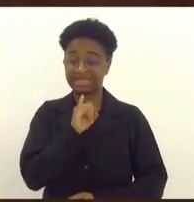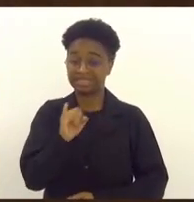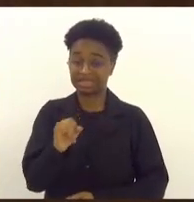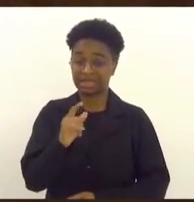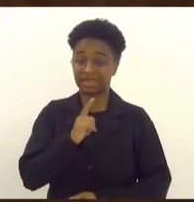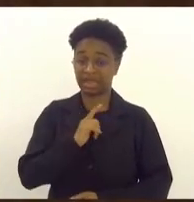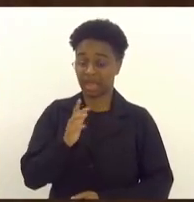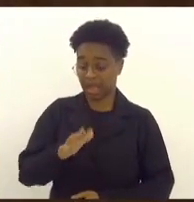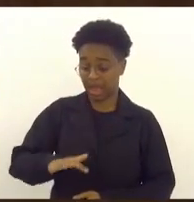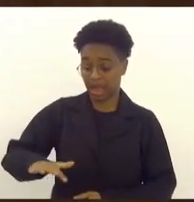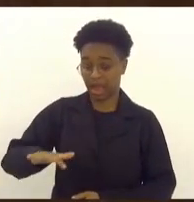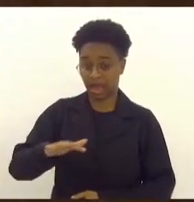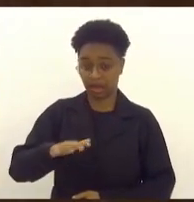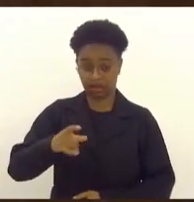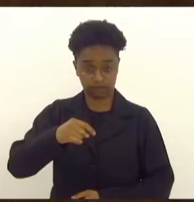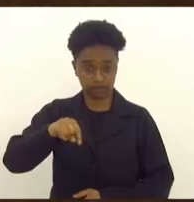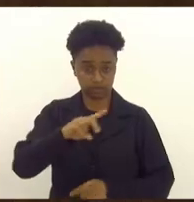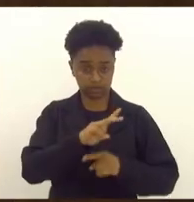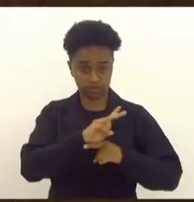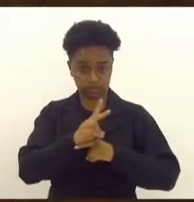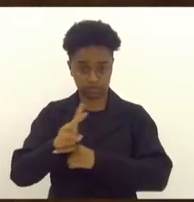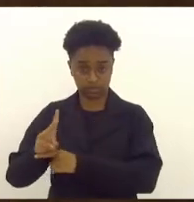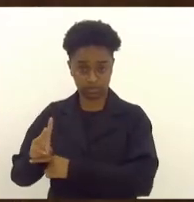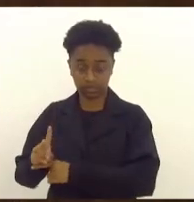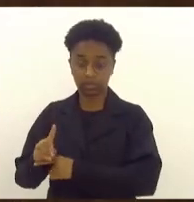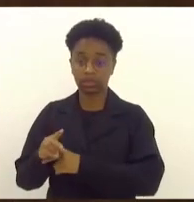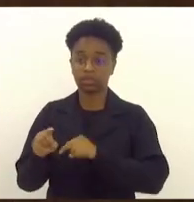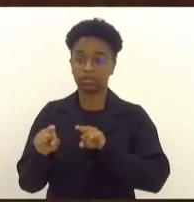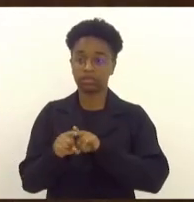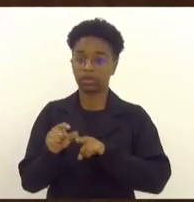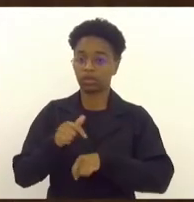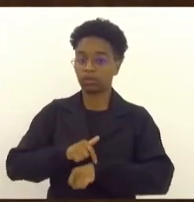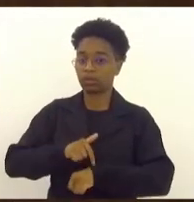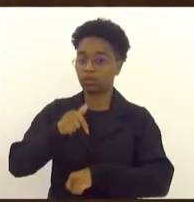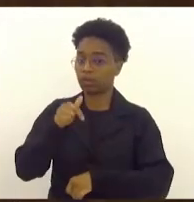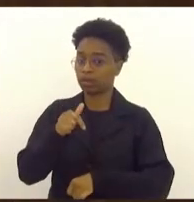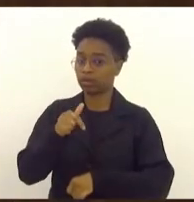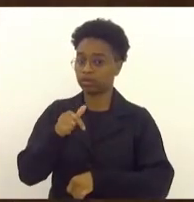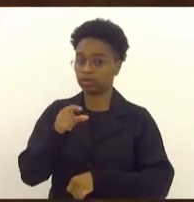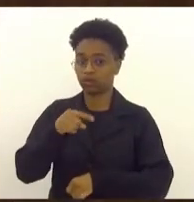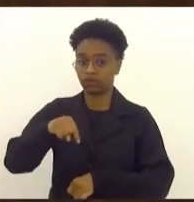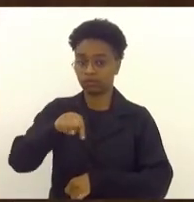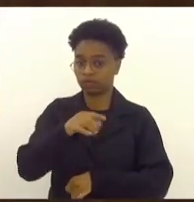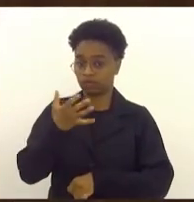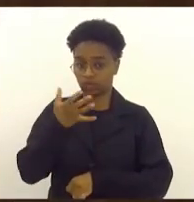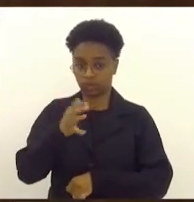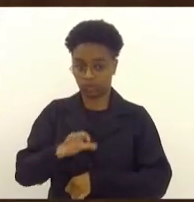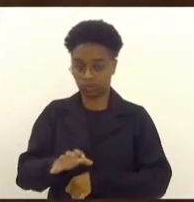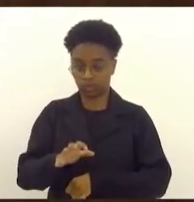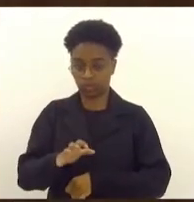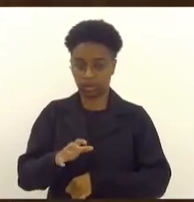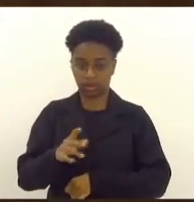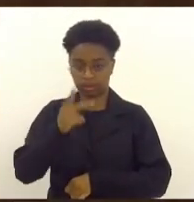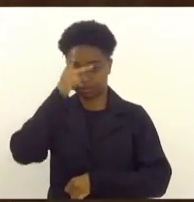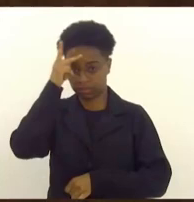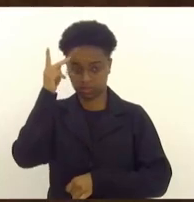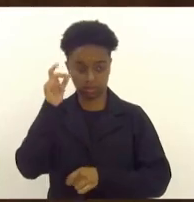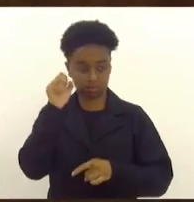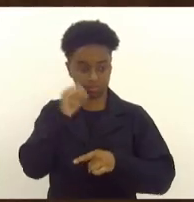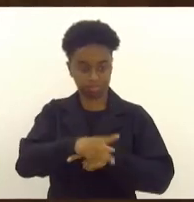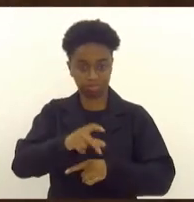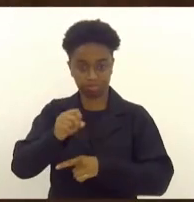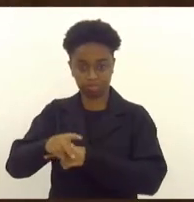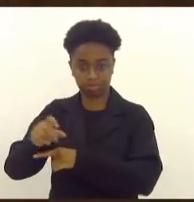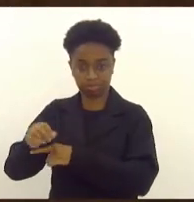uma área que está sobre sua fiscalização e naquele momento histórico você não quer que seja ocupada por